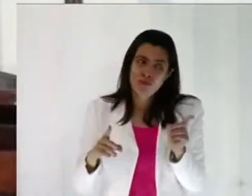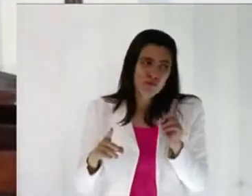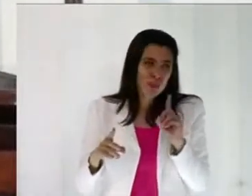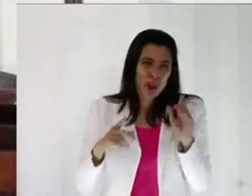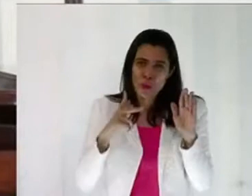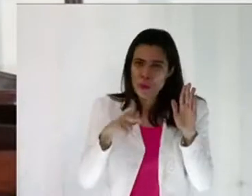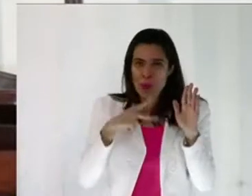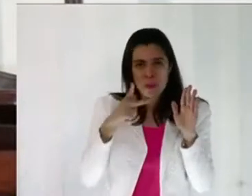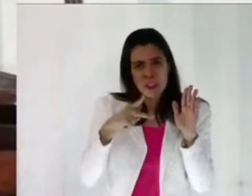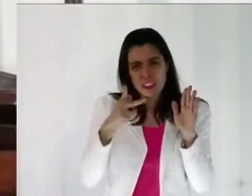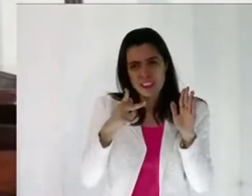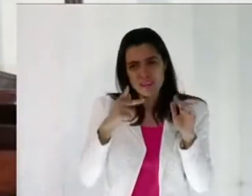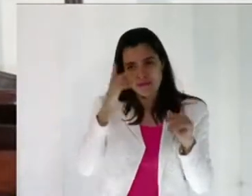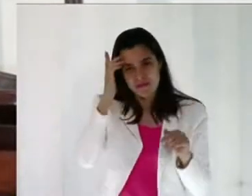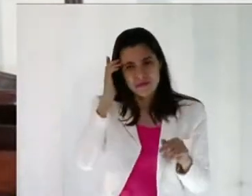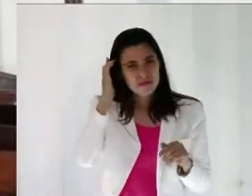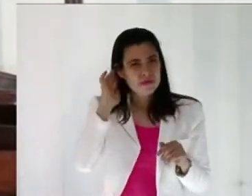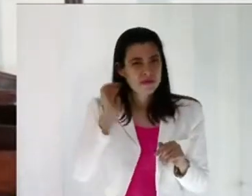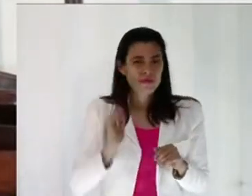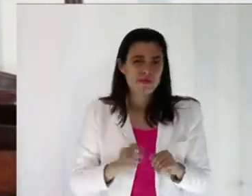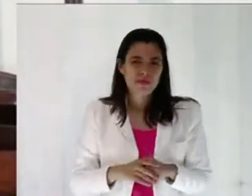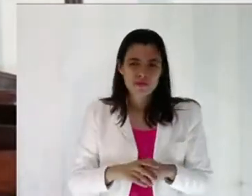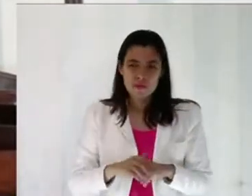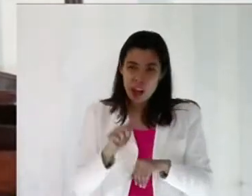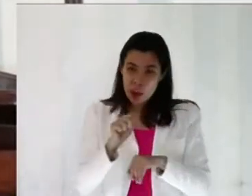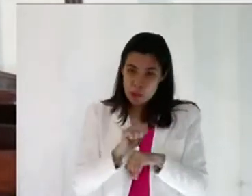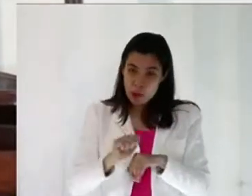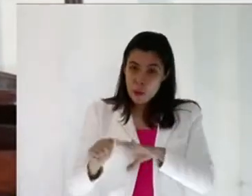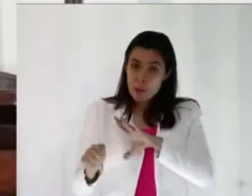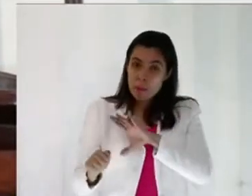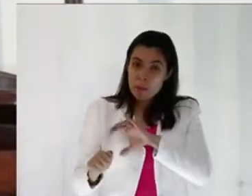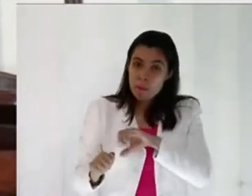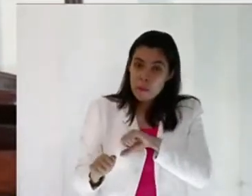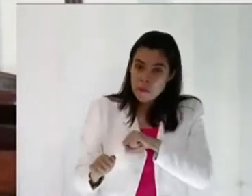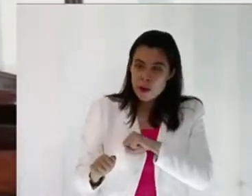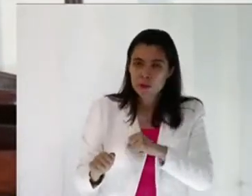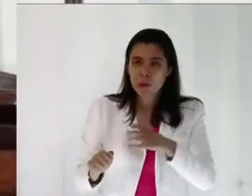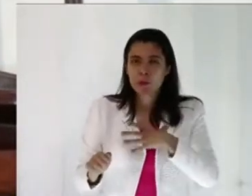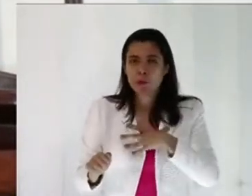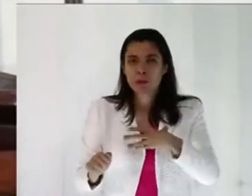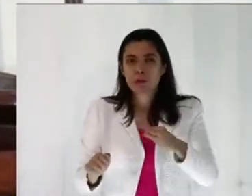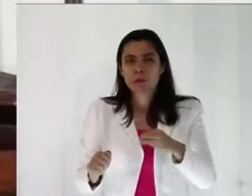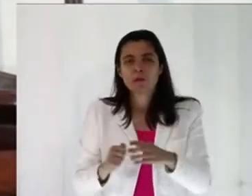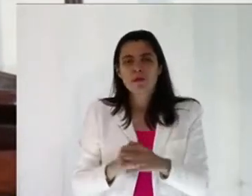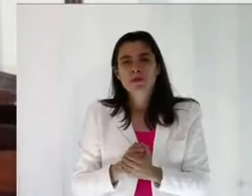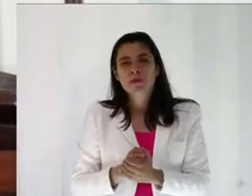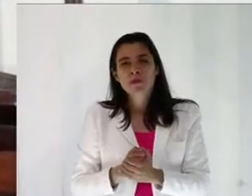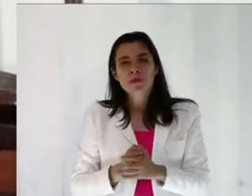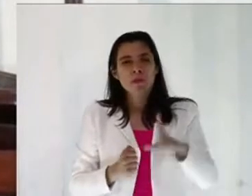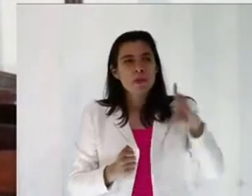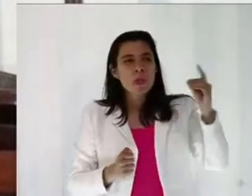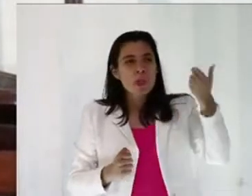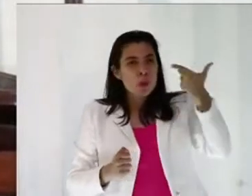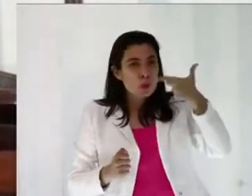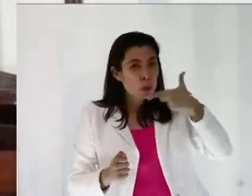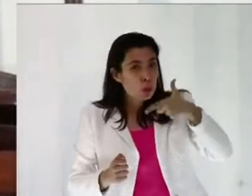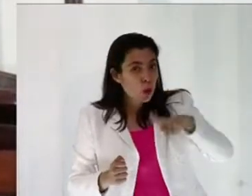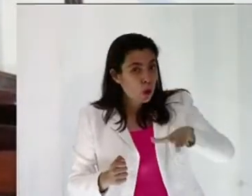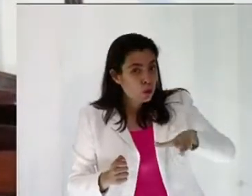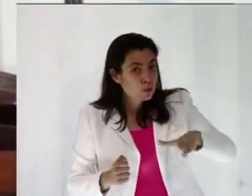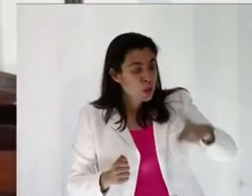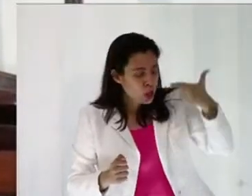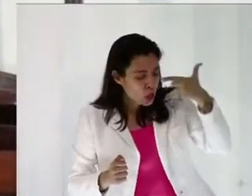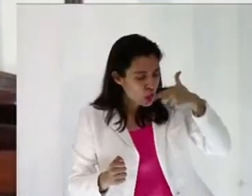Com certeza Abraão amava o seu filho, mas Deus agora quer mais uma vez provar a fé de